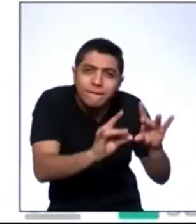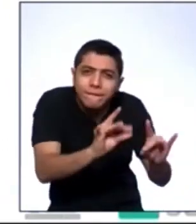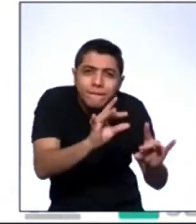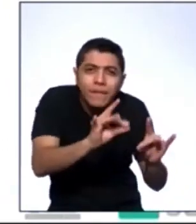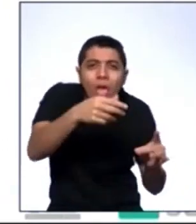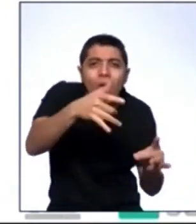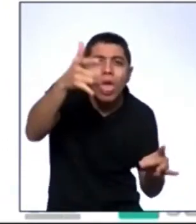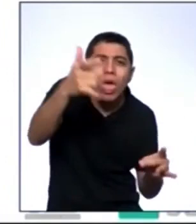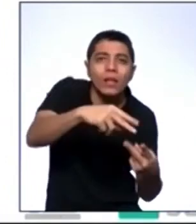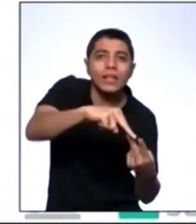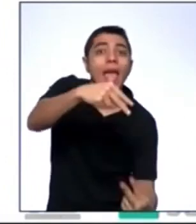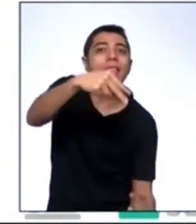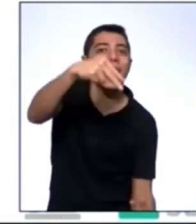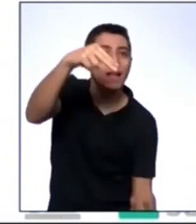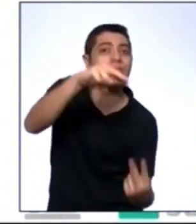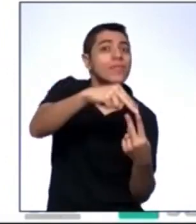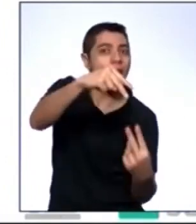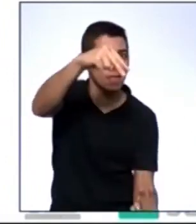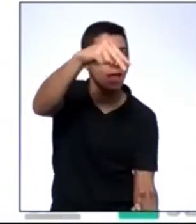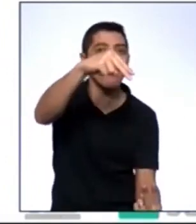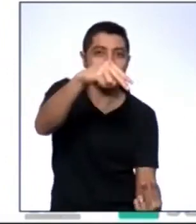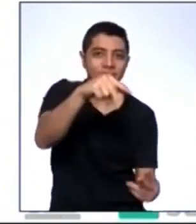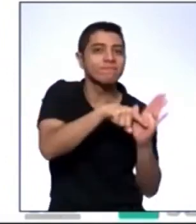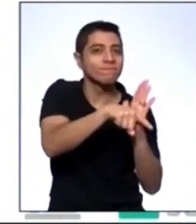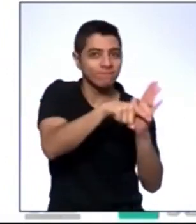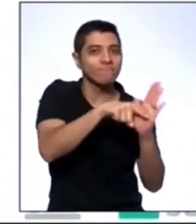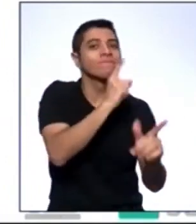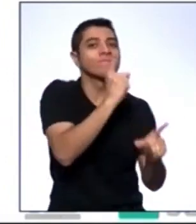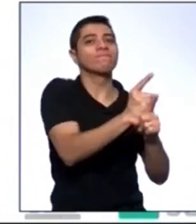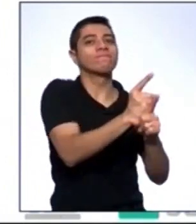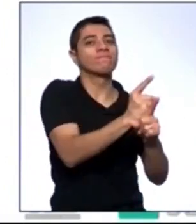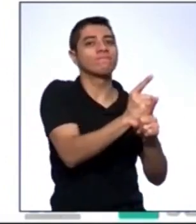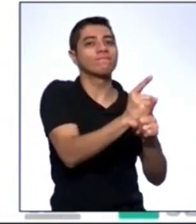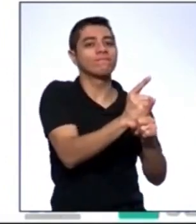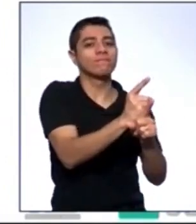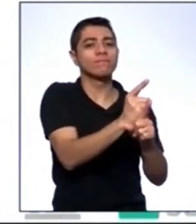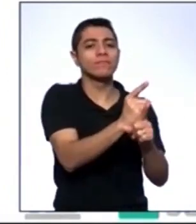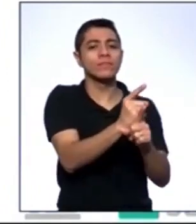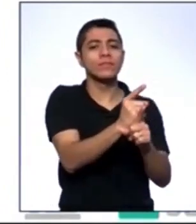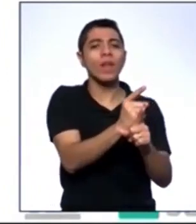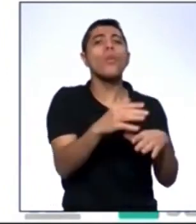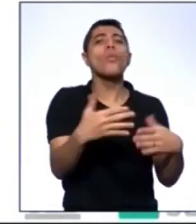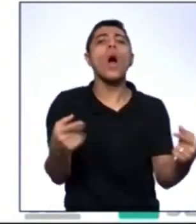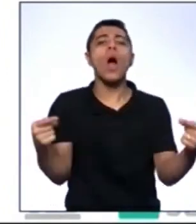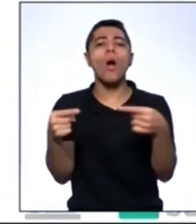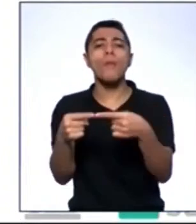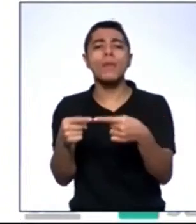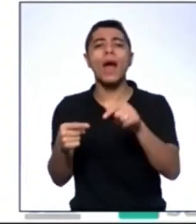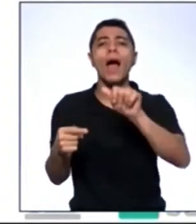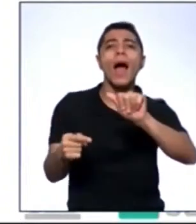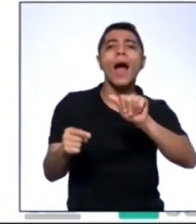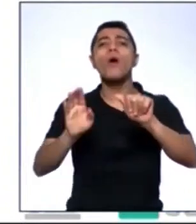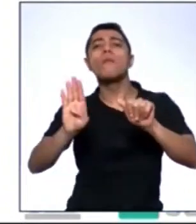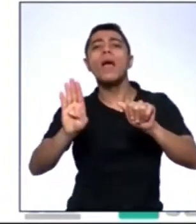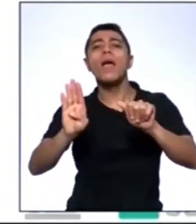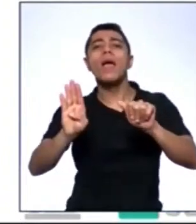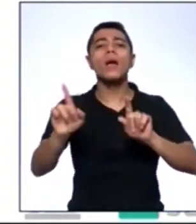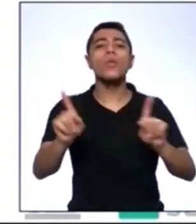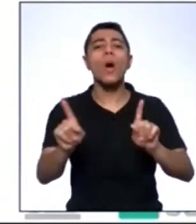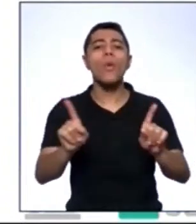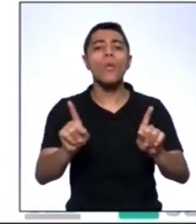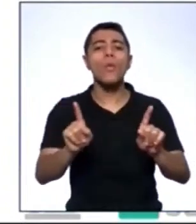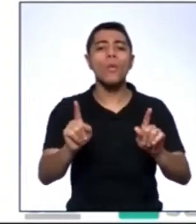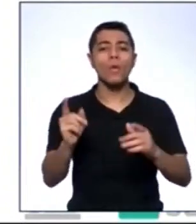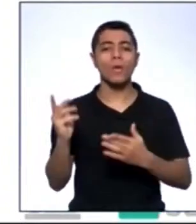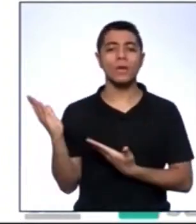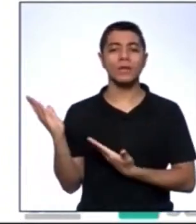as bandinhas do DNA do esperma. Elas são idênticas às bandinhas de quem? Ó, fiz uma animação